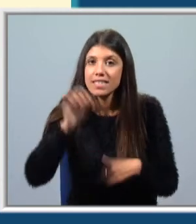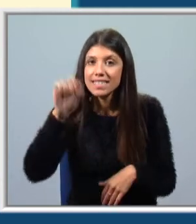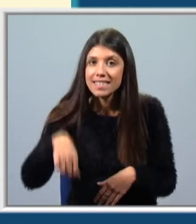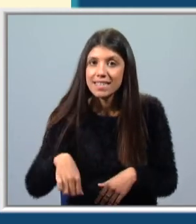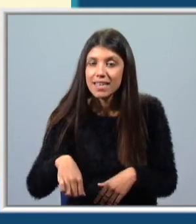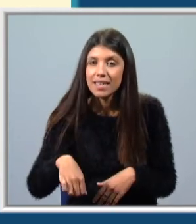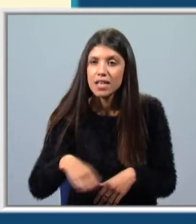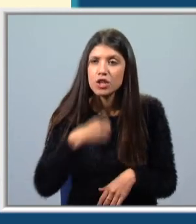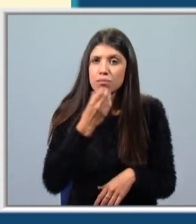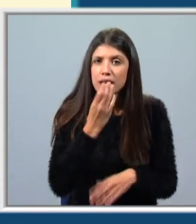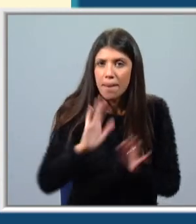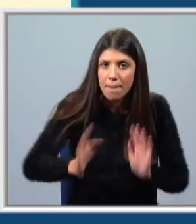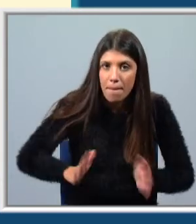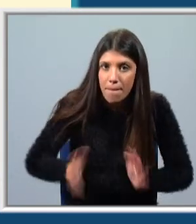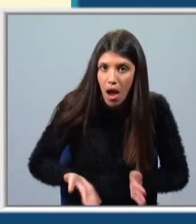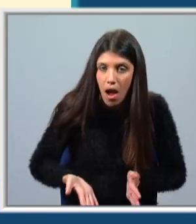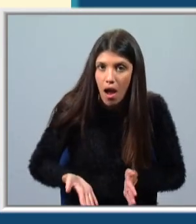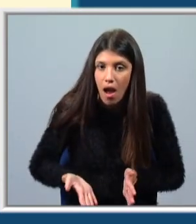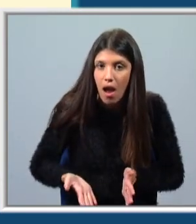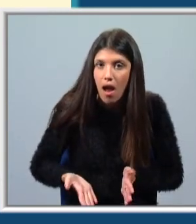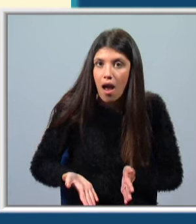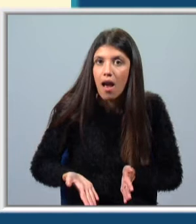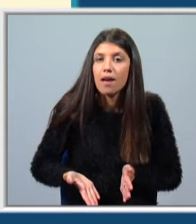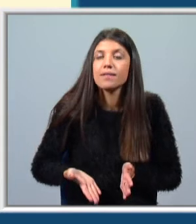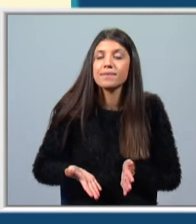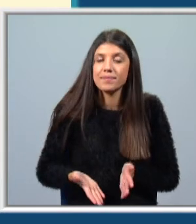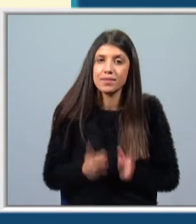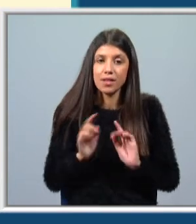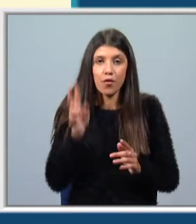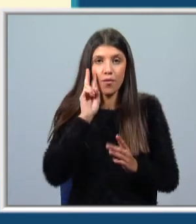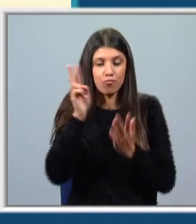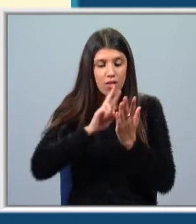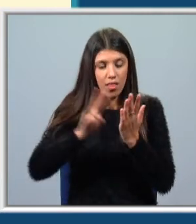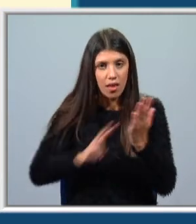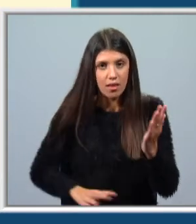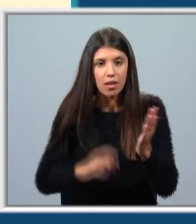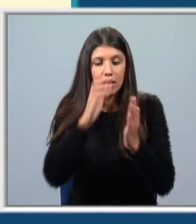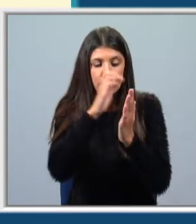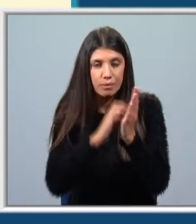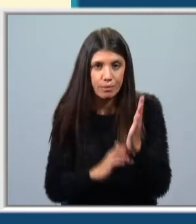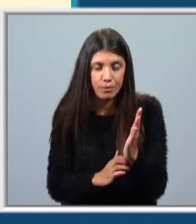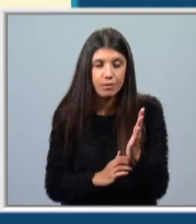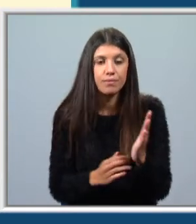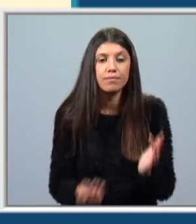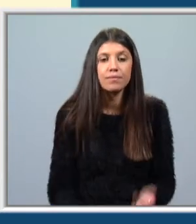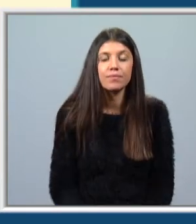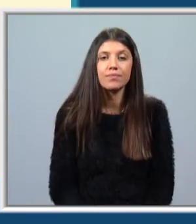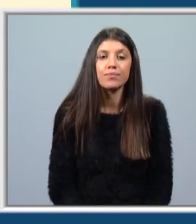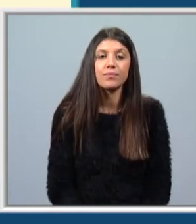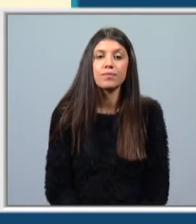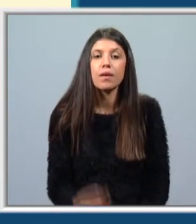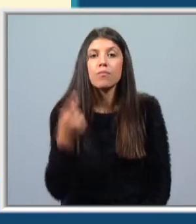Então não há necessidade de eu explicar novamente? Então vamos já passar à leitura e à indicação de onde temos os espaços e